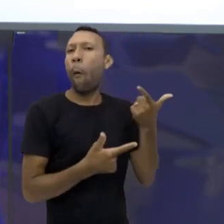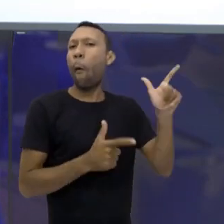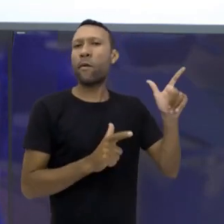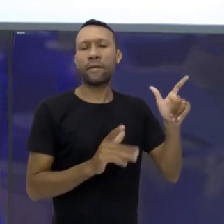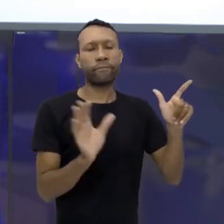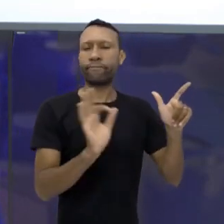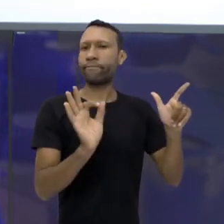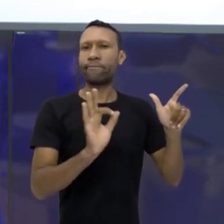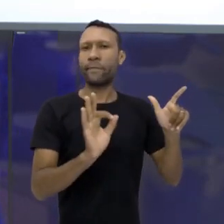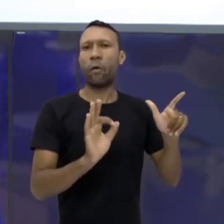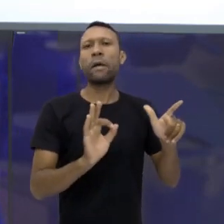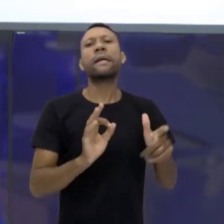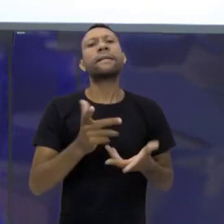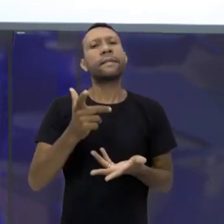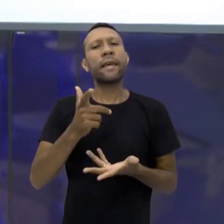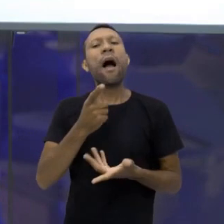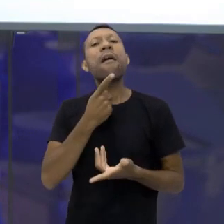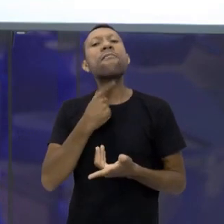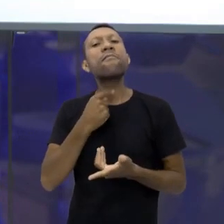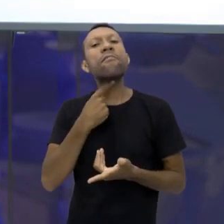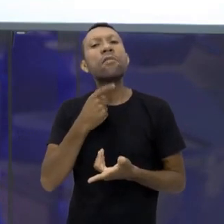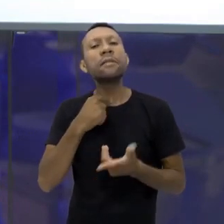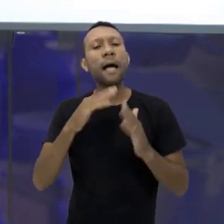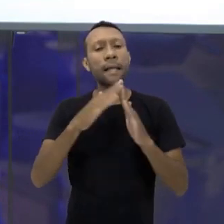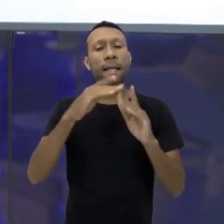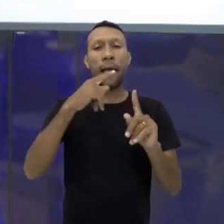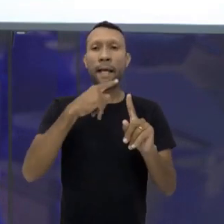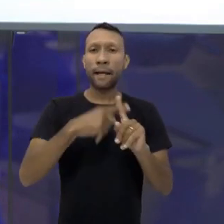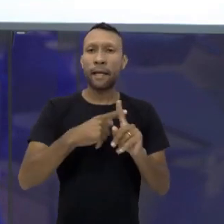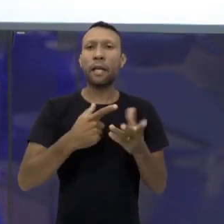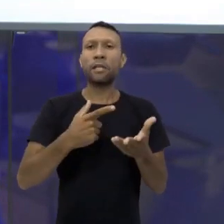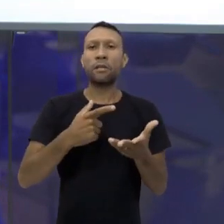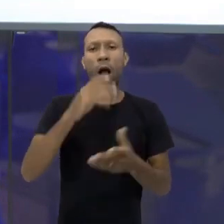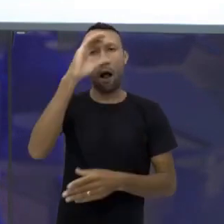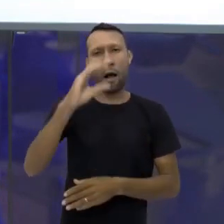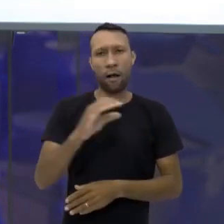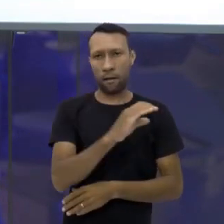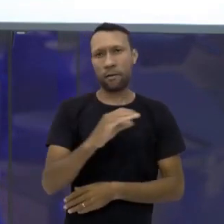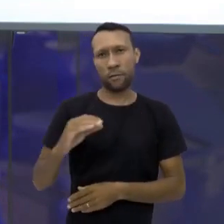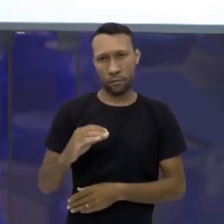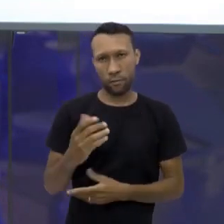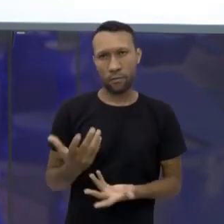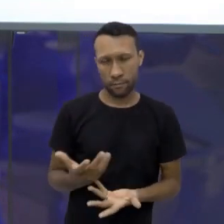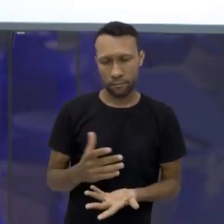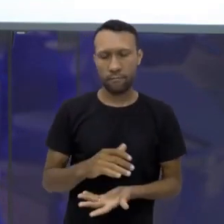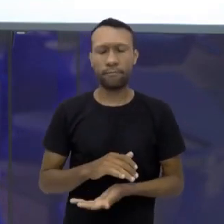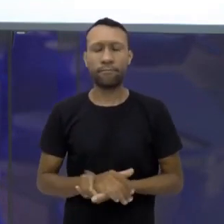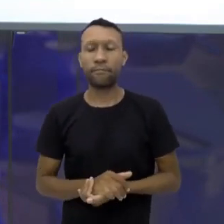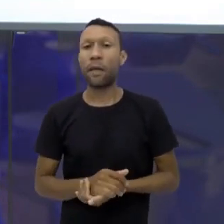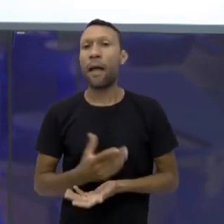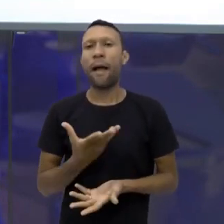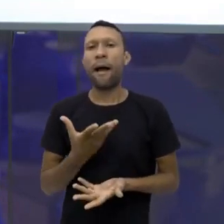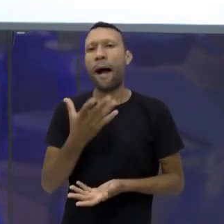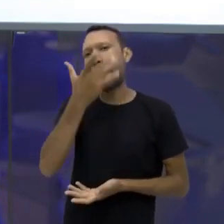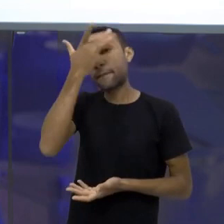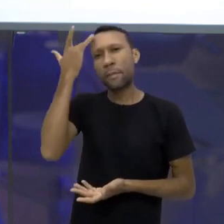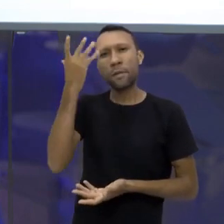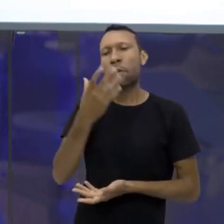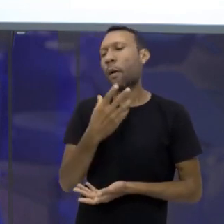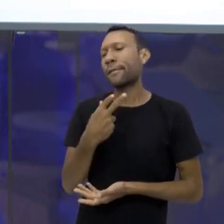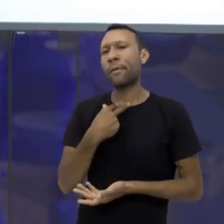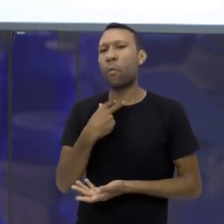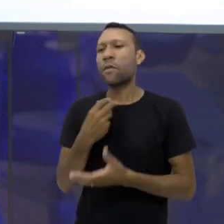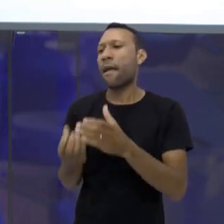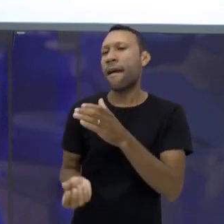política e artística. Ou seja, a música não poderia ser feita de acordo com aquilo que o compositor produzia, mas